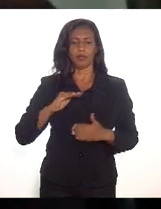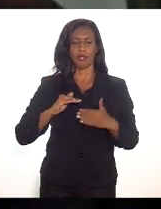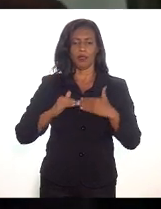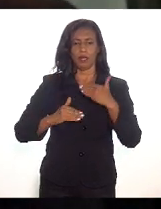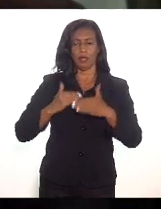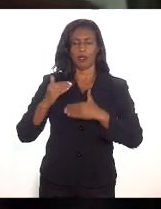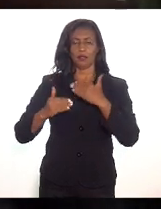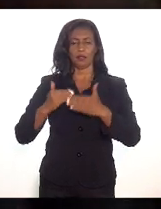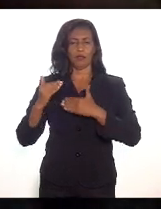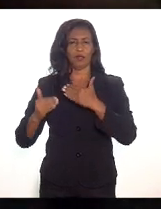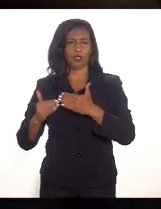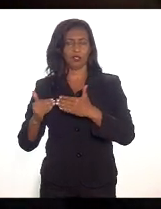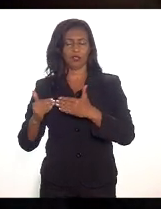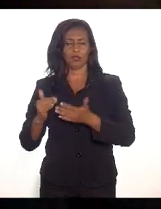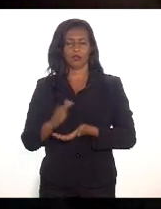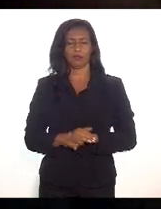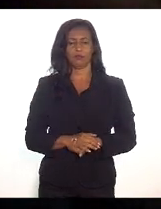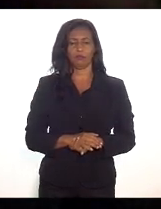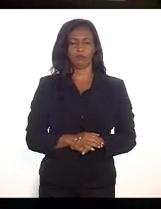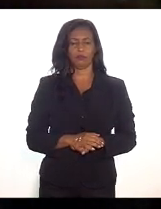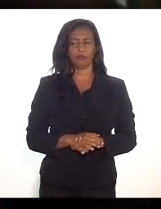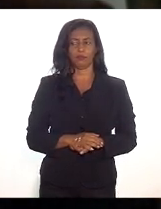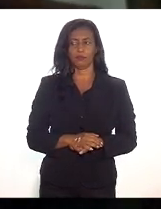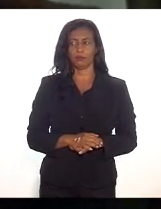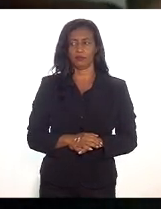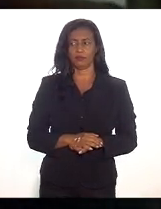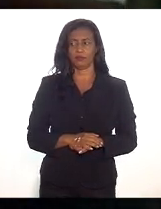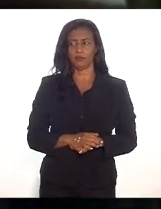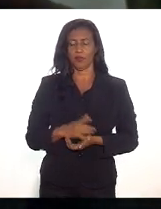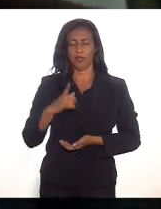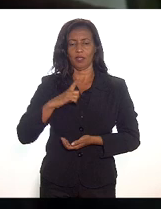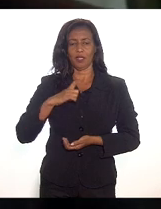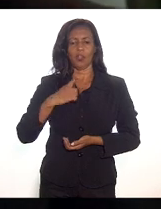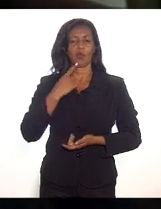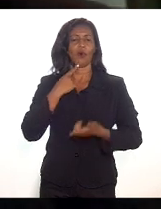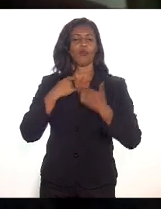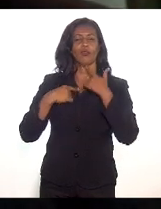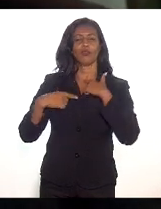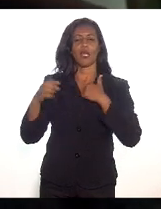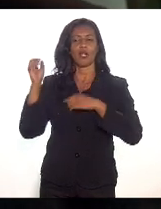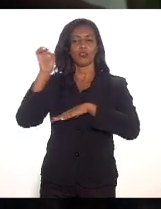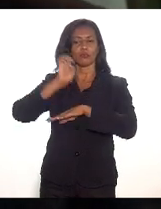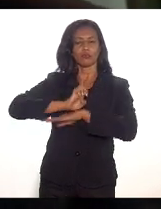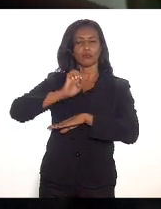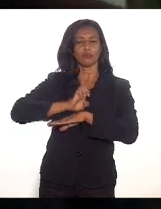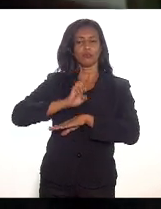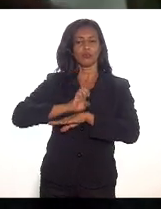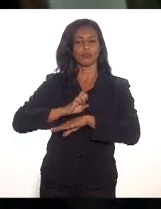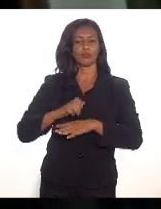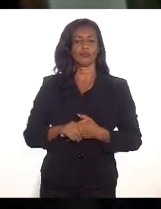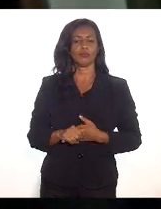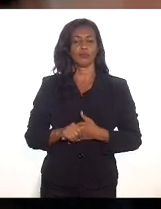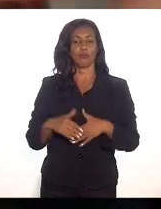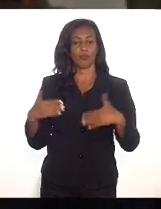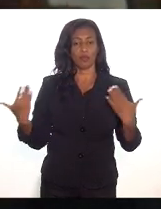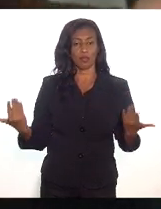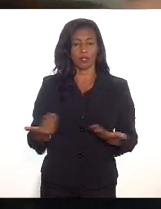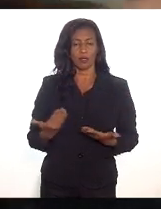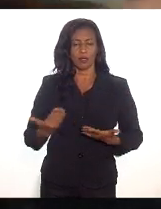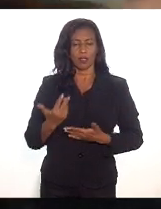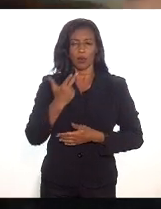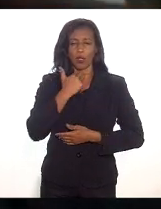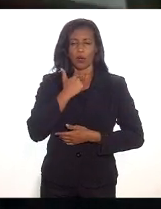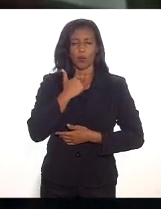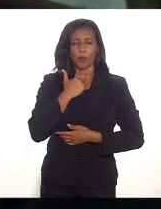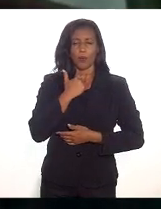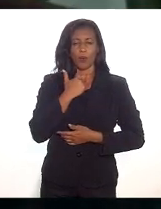sua burocracia, ter má vontade novamente com o nosso Estado. E agora, isso não pode ser usado